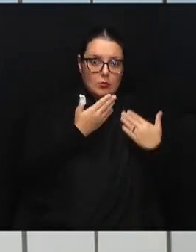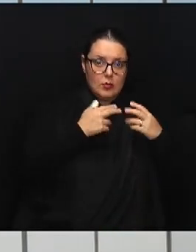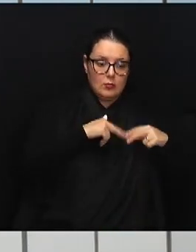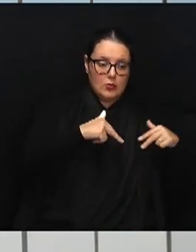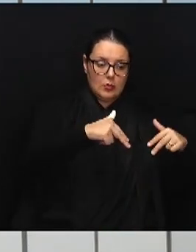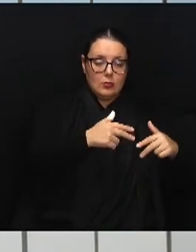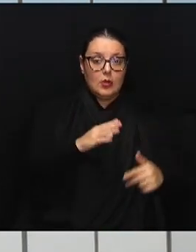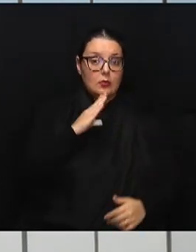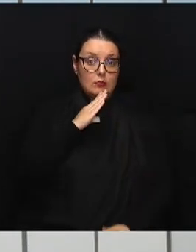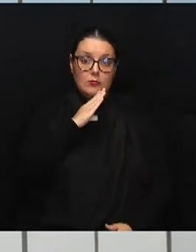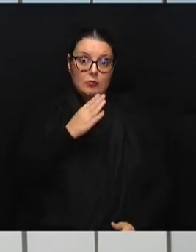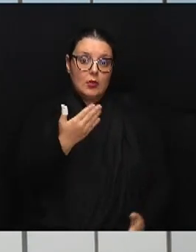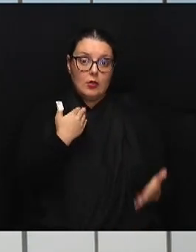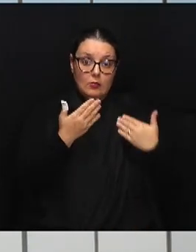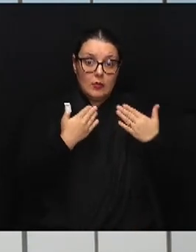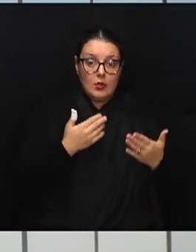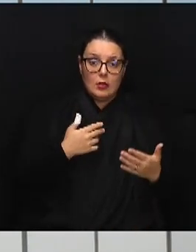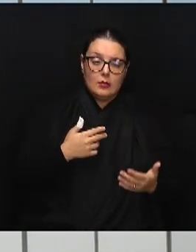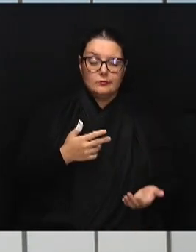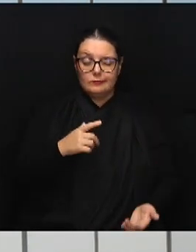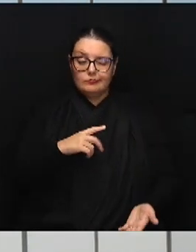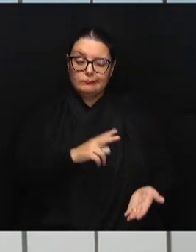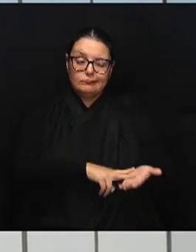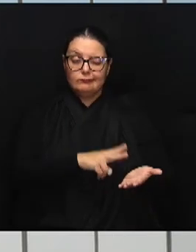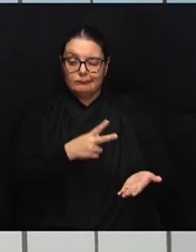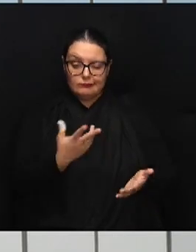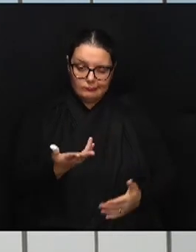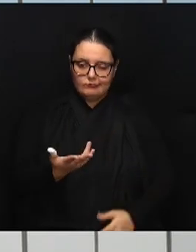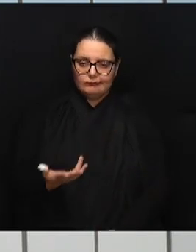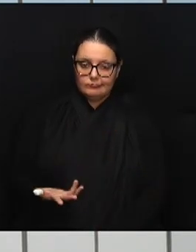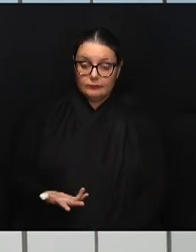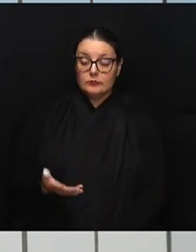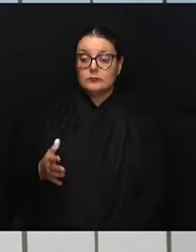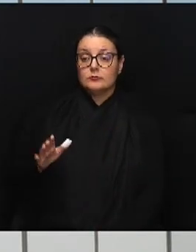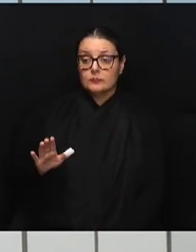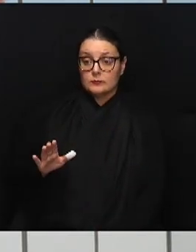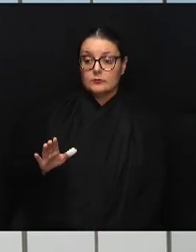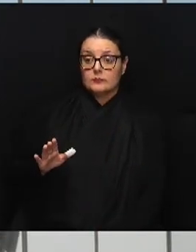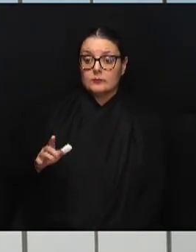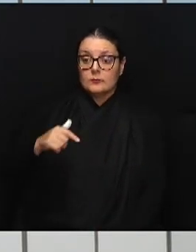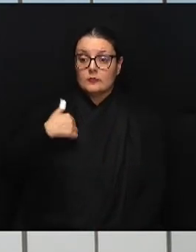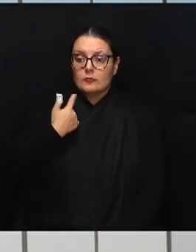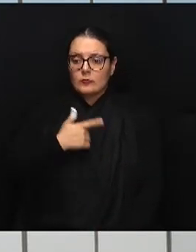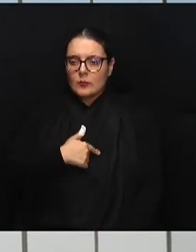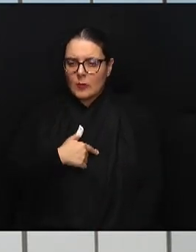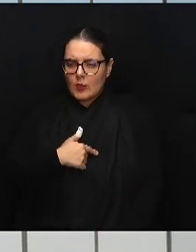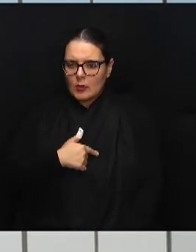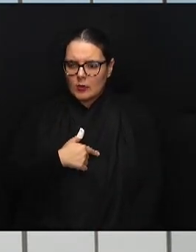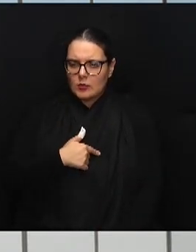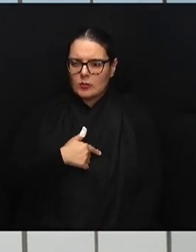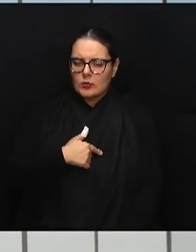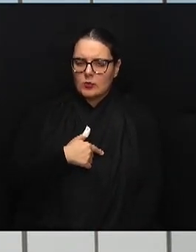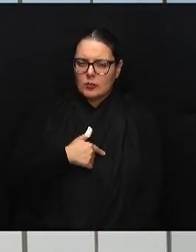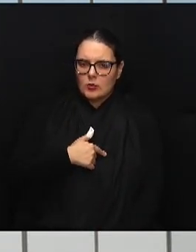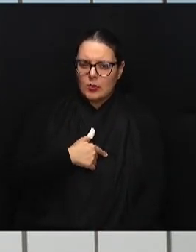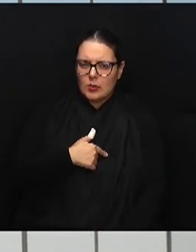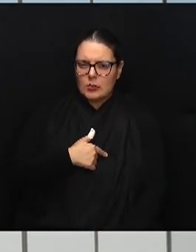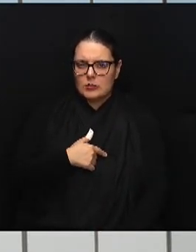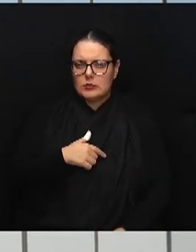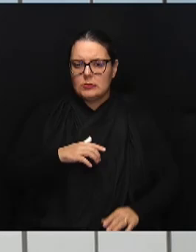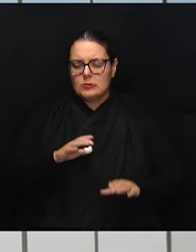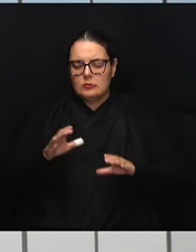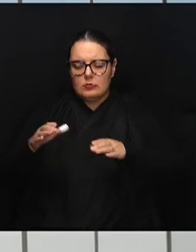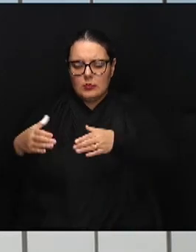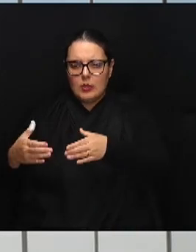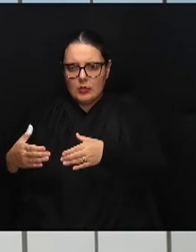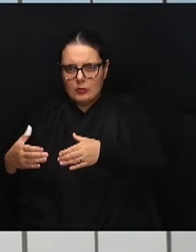bar, né? Contar vantagens. Né? Então, a gente tirar isso dos redutos, né?